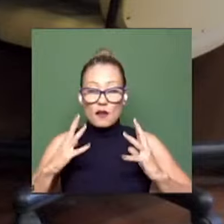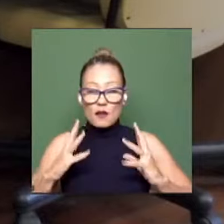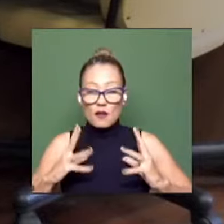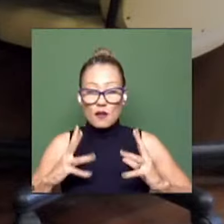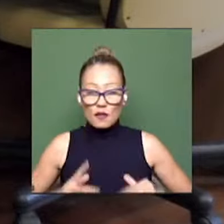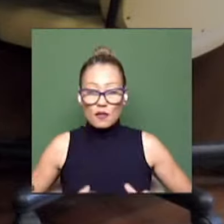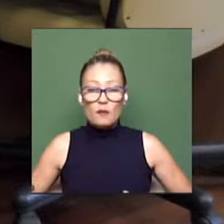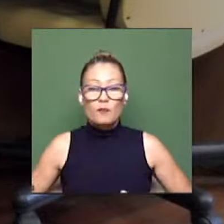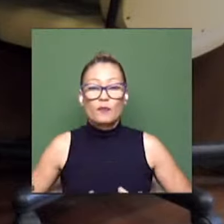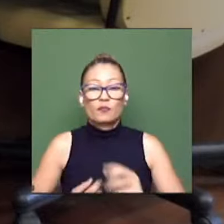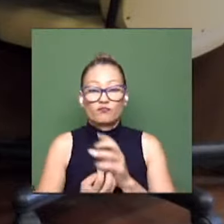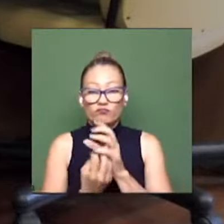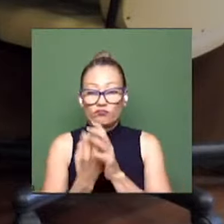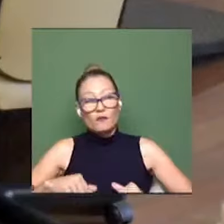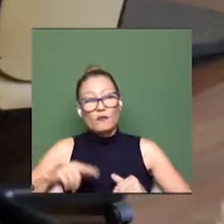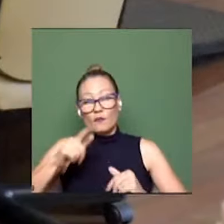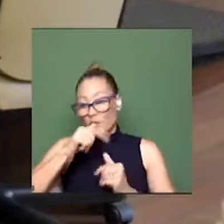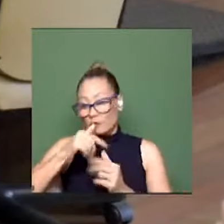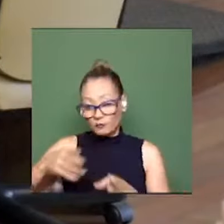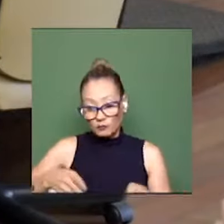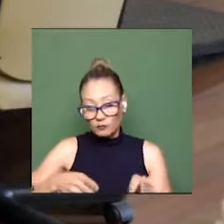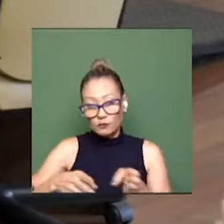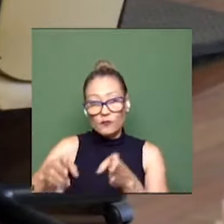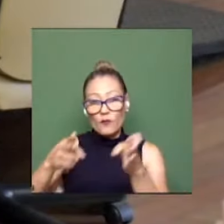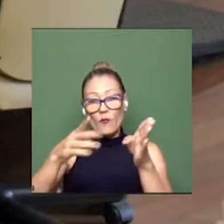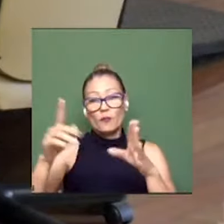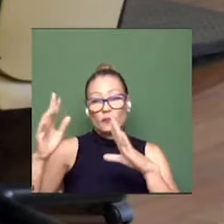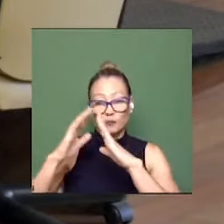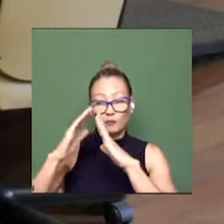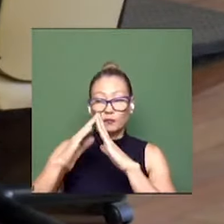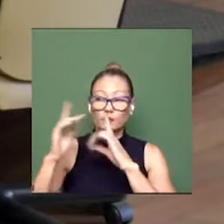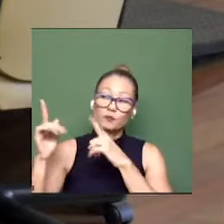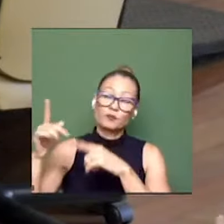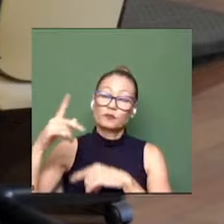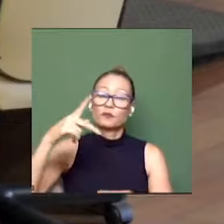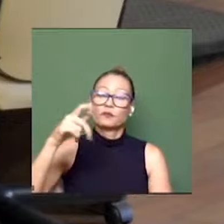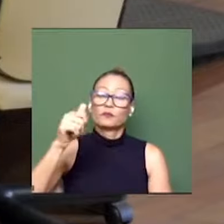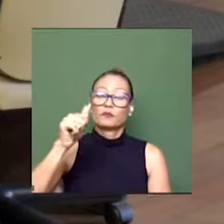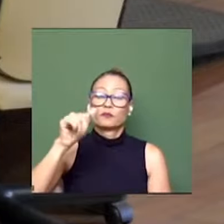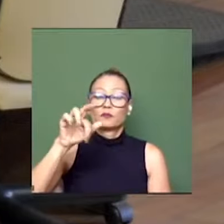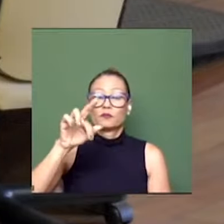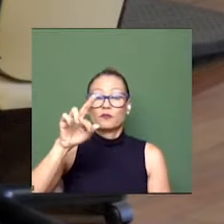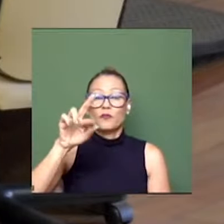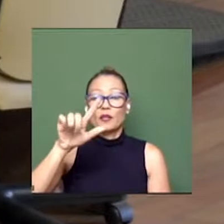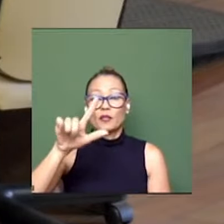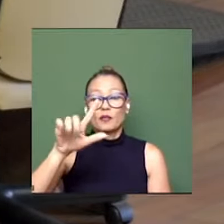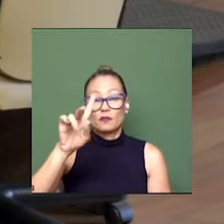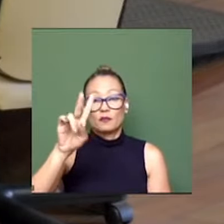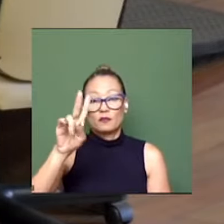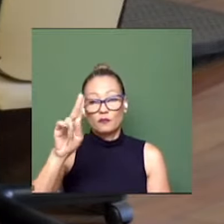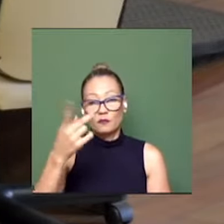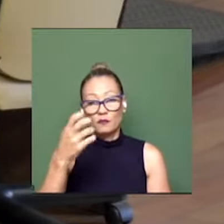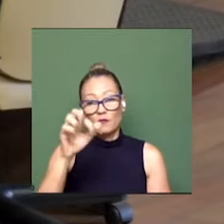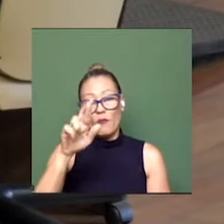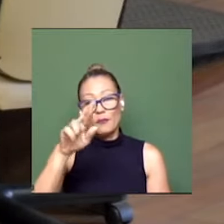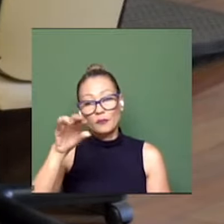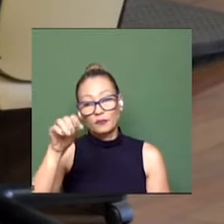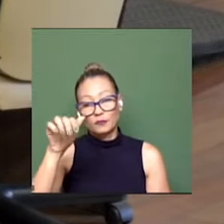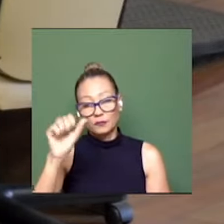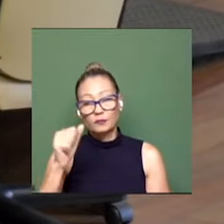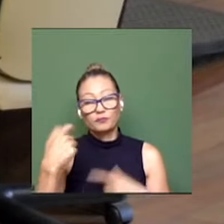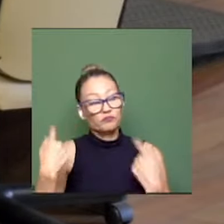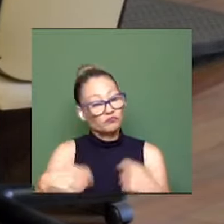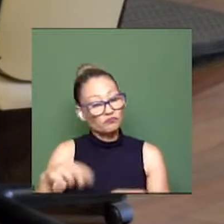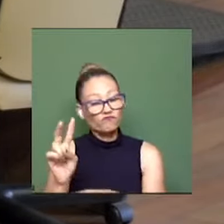abastece toda a nossa cidade além da criação da APA eu acho que tem que ter uma fiscalização lá mais eficaz né